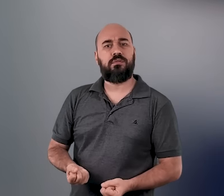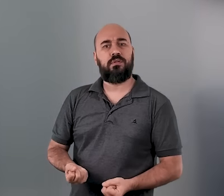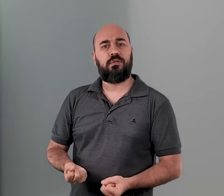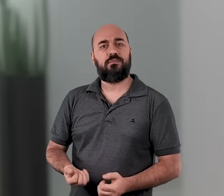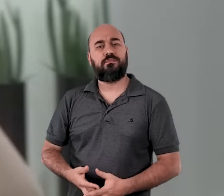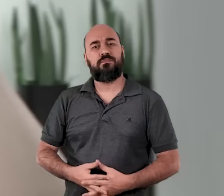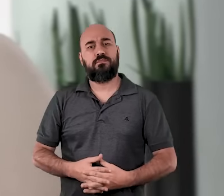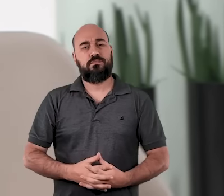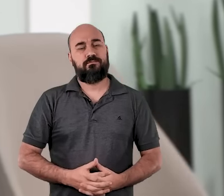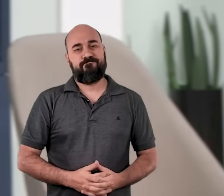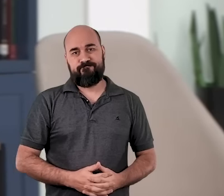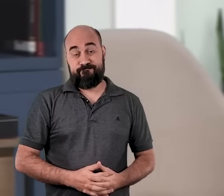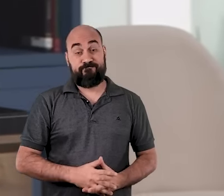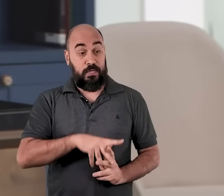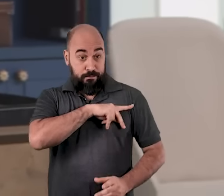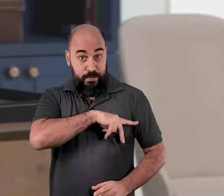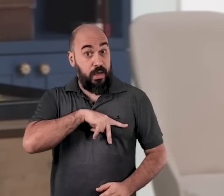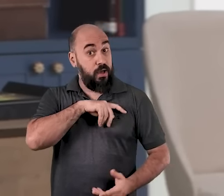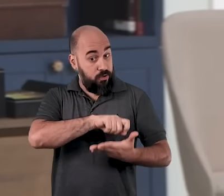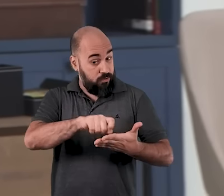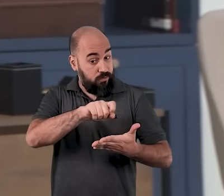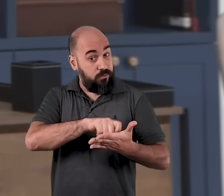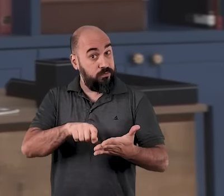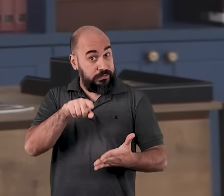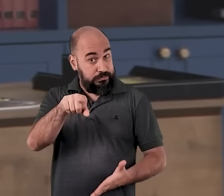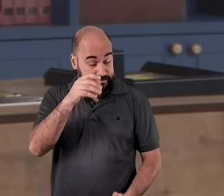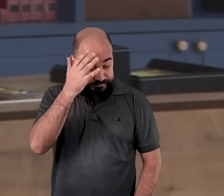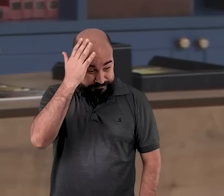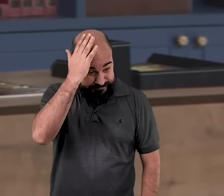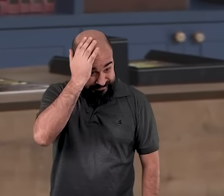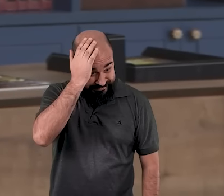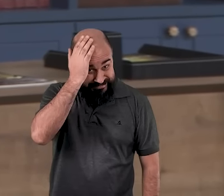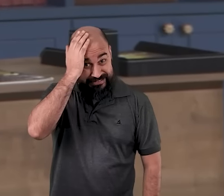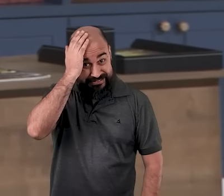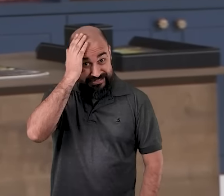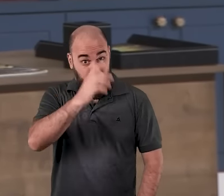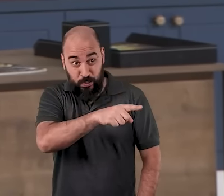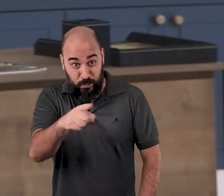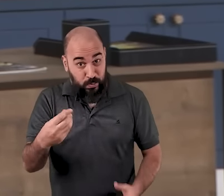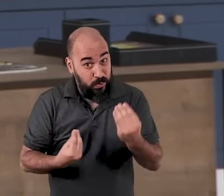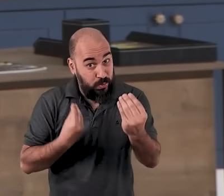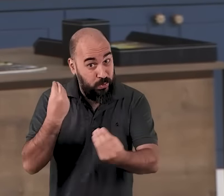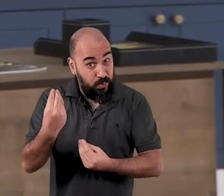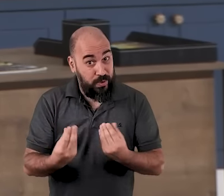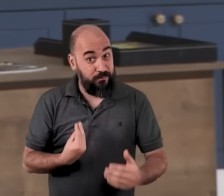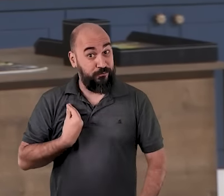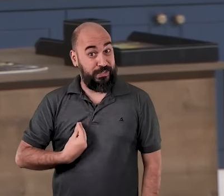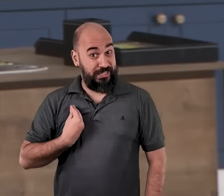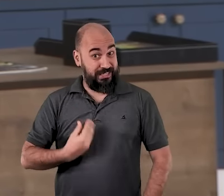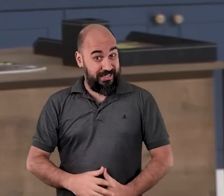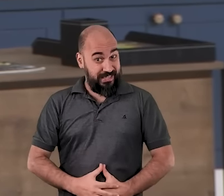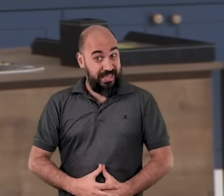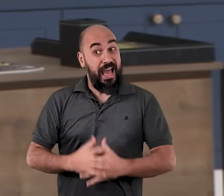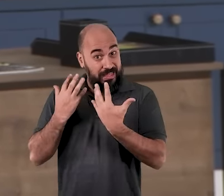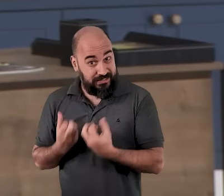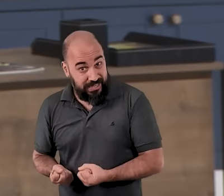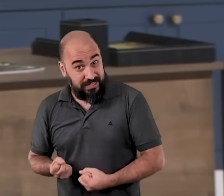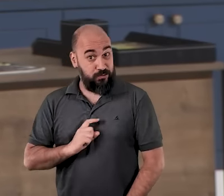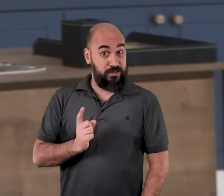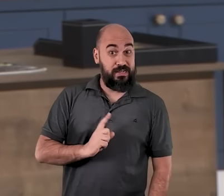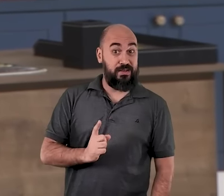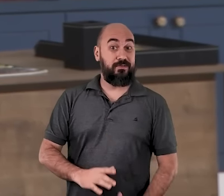Paulo diz: tenham cuidado, irmãos. Ei, você que tem tido o privilégio de conhecer o Evangelho, você